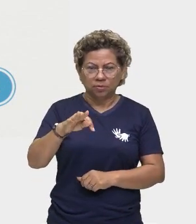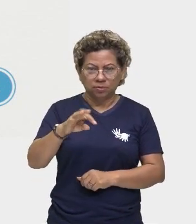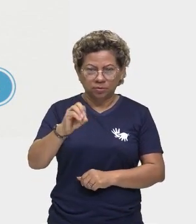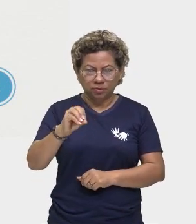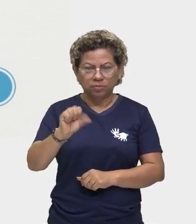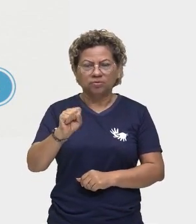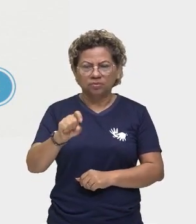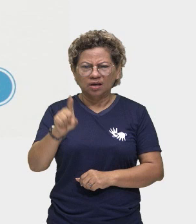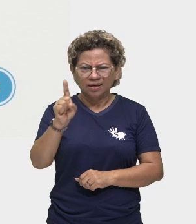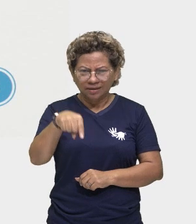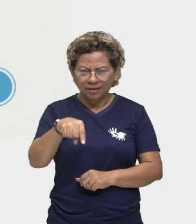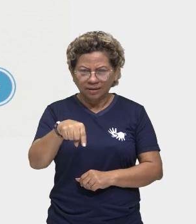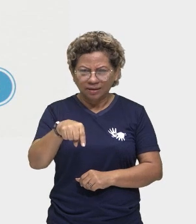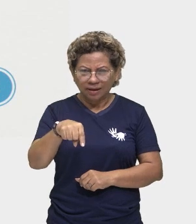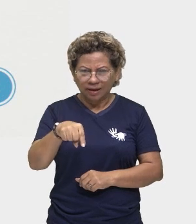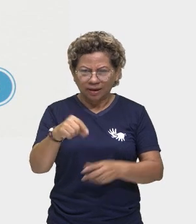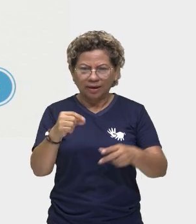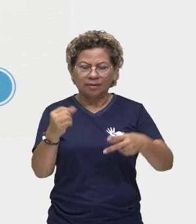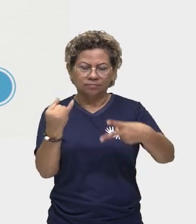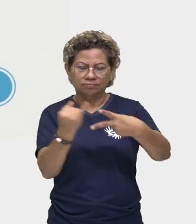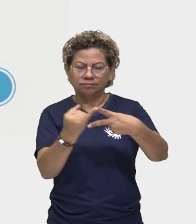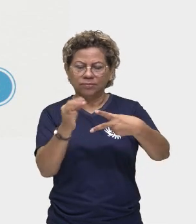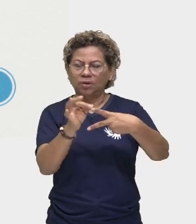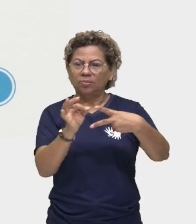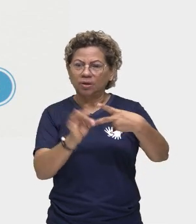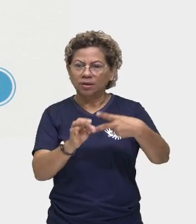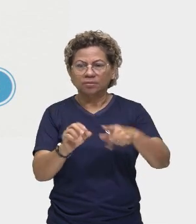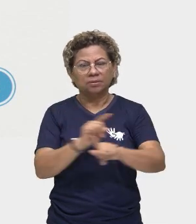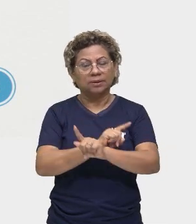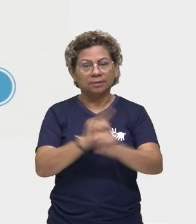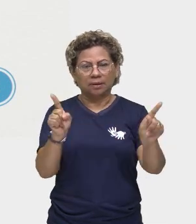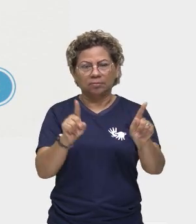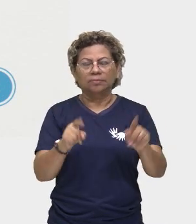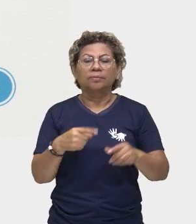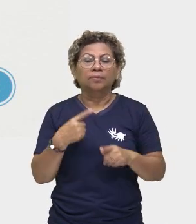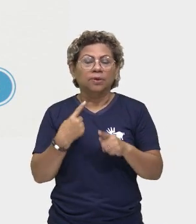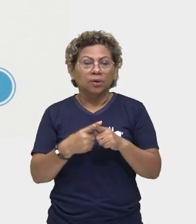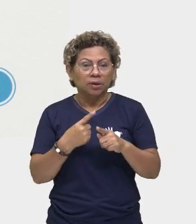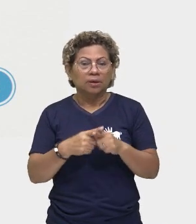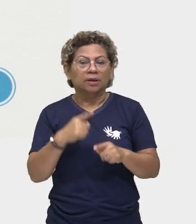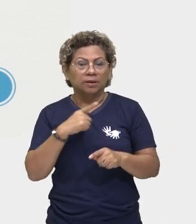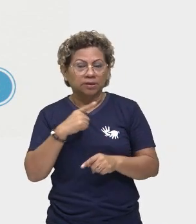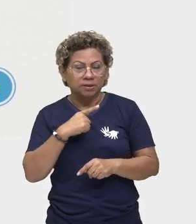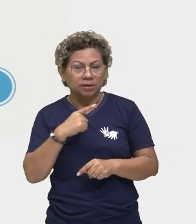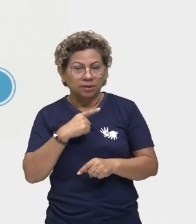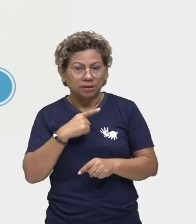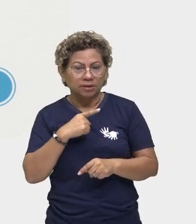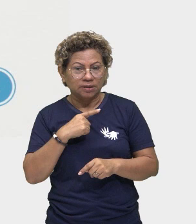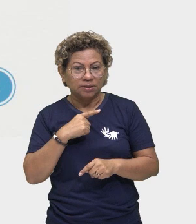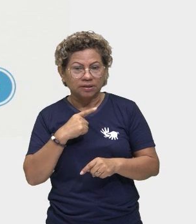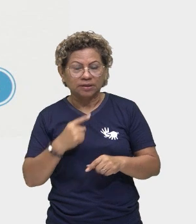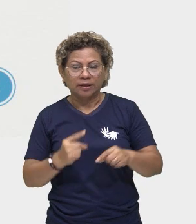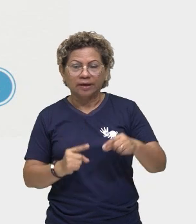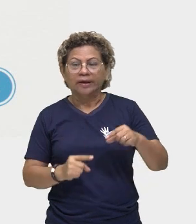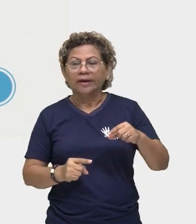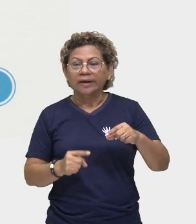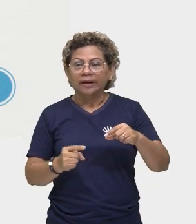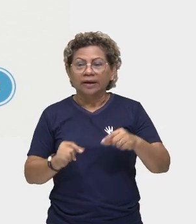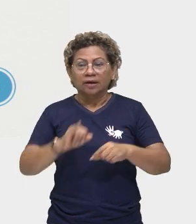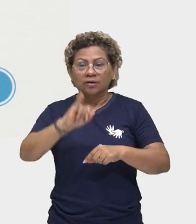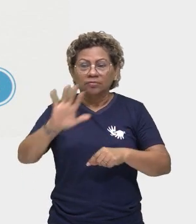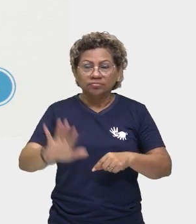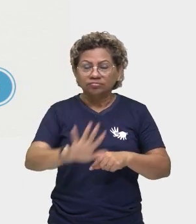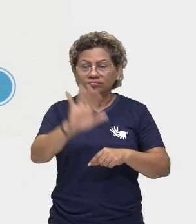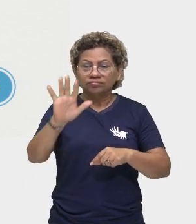pertencem ao polígono? Não. A gente observa que tem uma parte aqui do segmento, que é essa daqui, ó, que não está contida